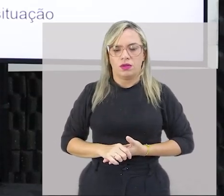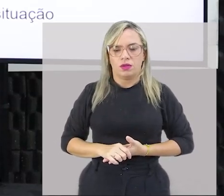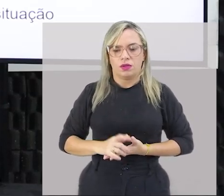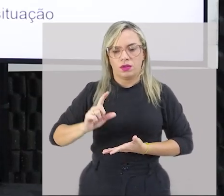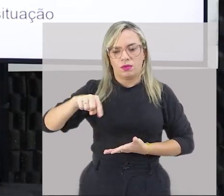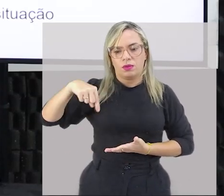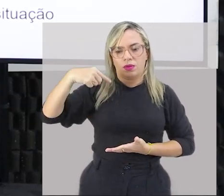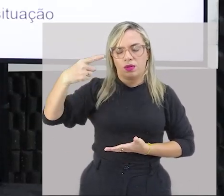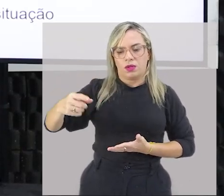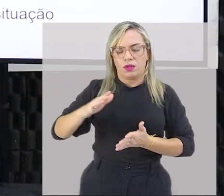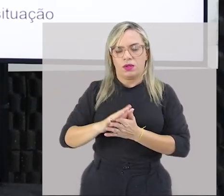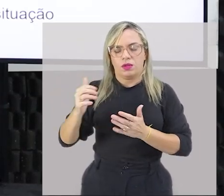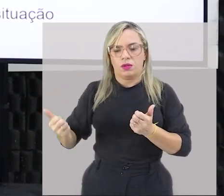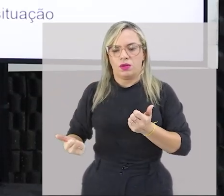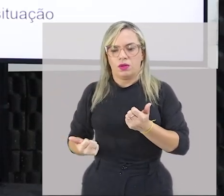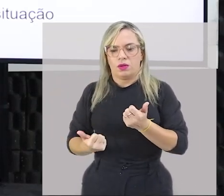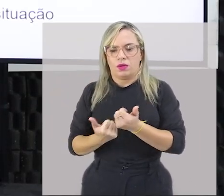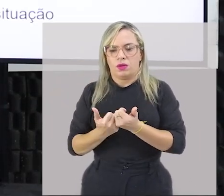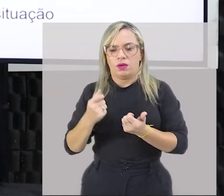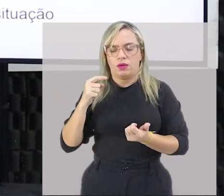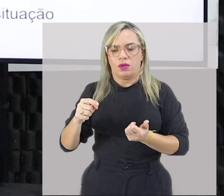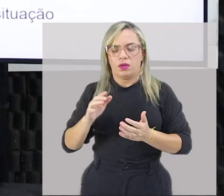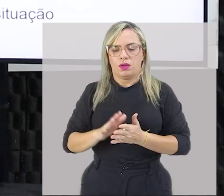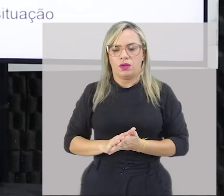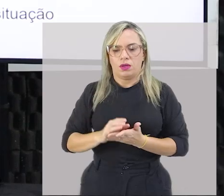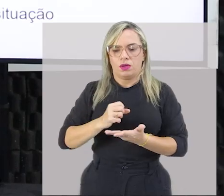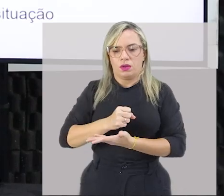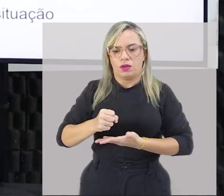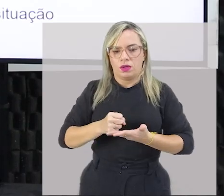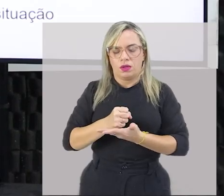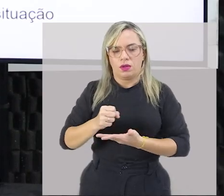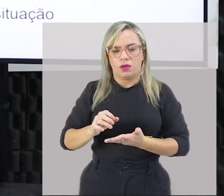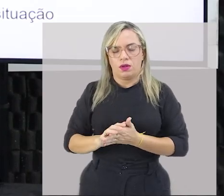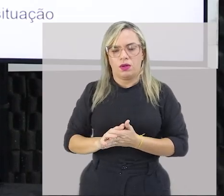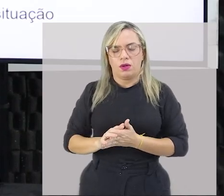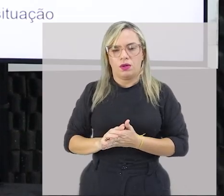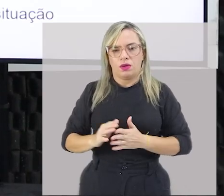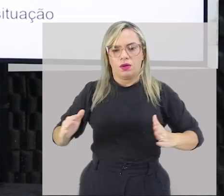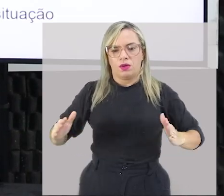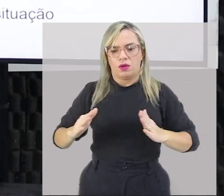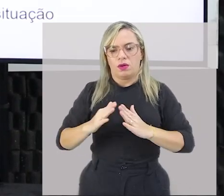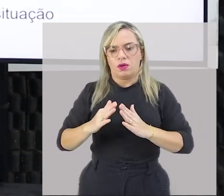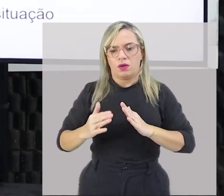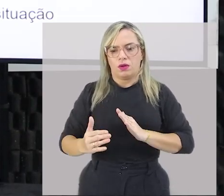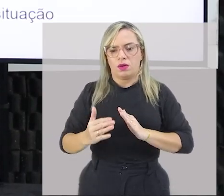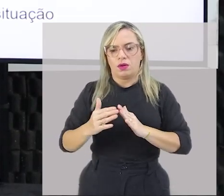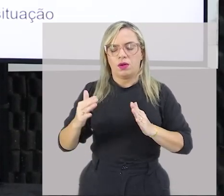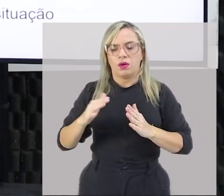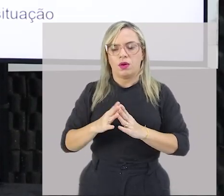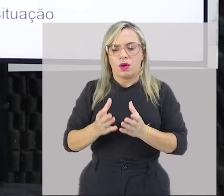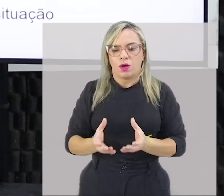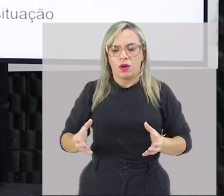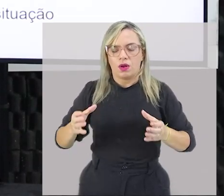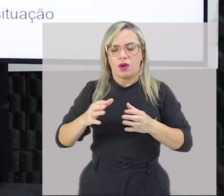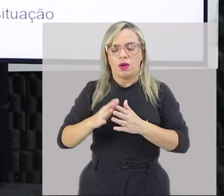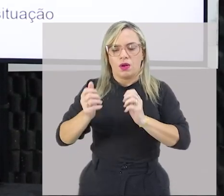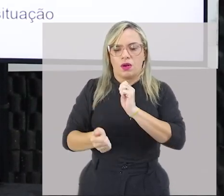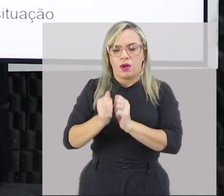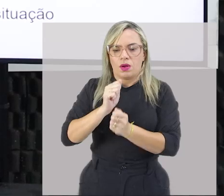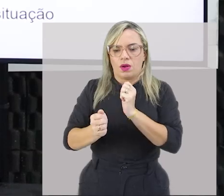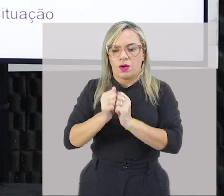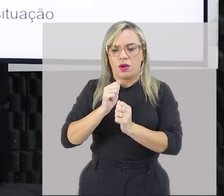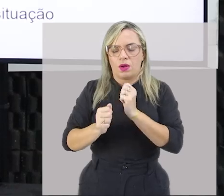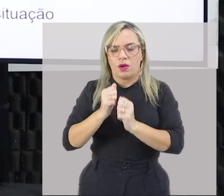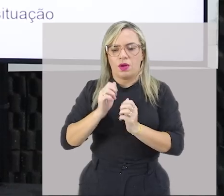E em seguida apoiaram-na sobre a base triangular com um saco de arroz pendurado em uma de